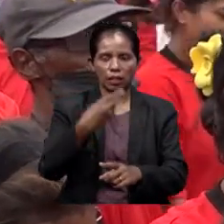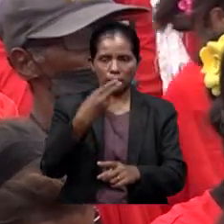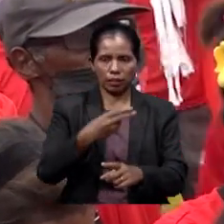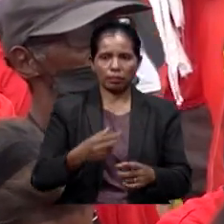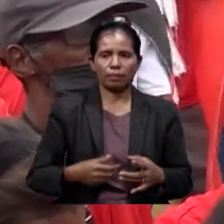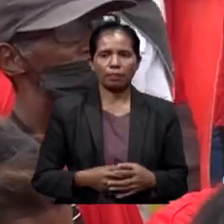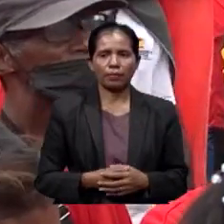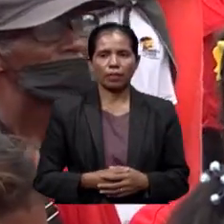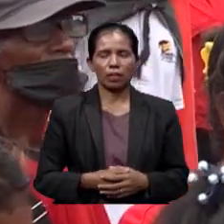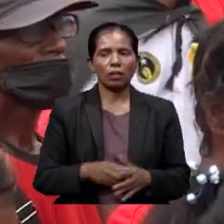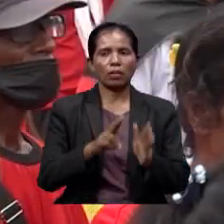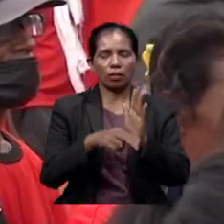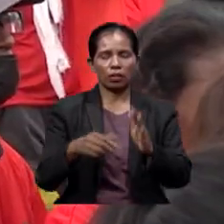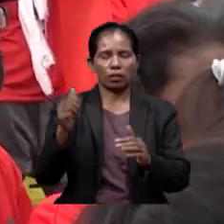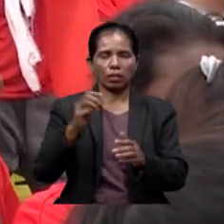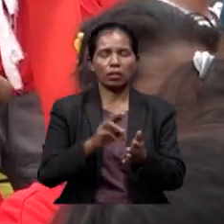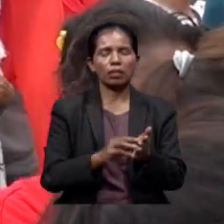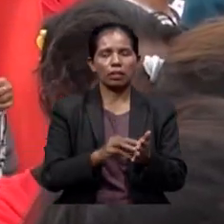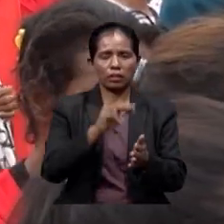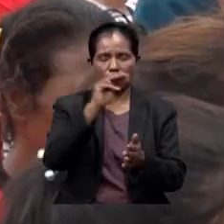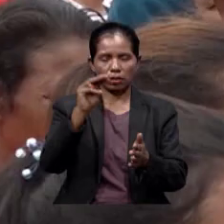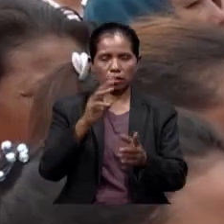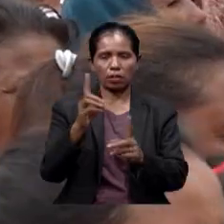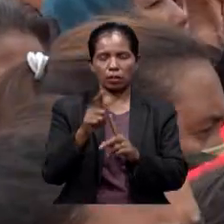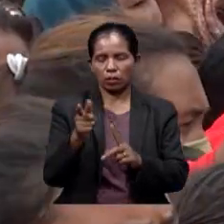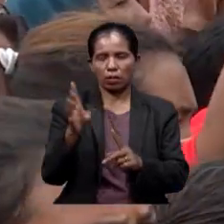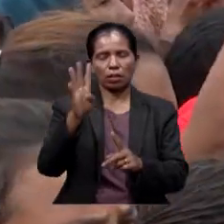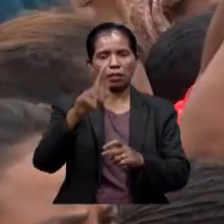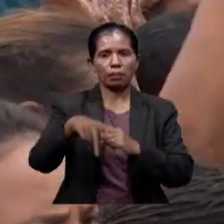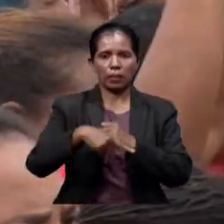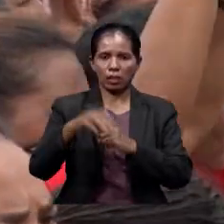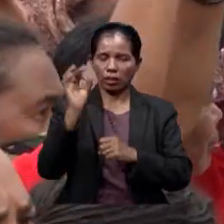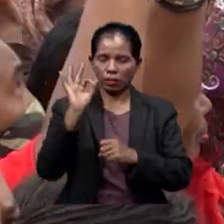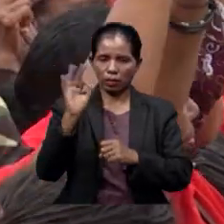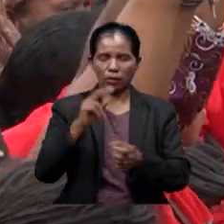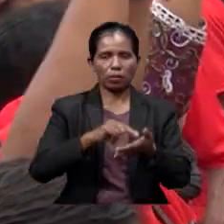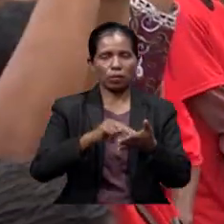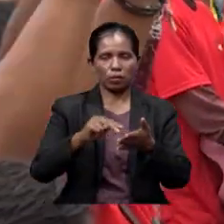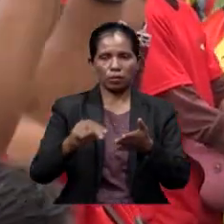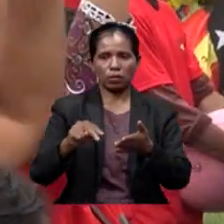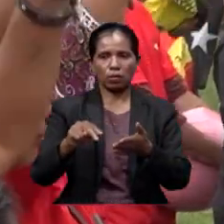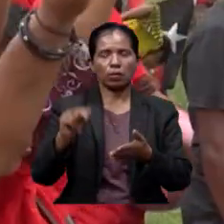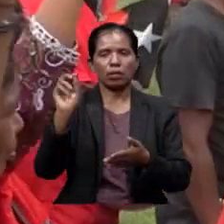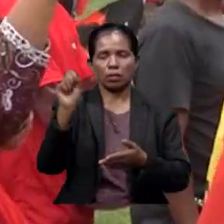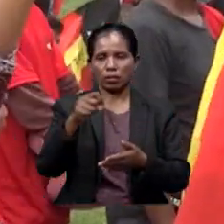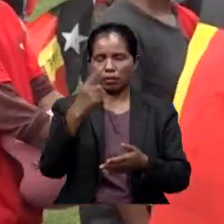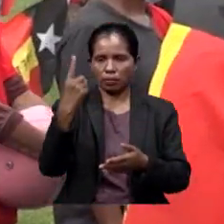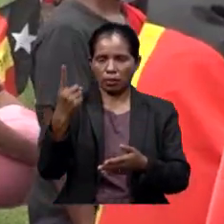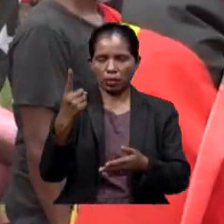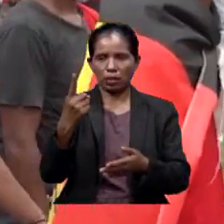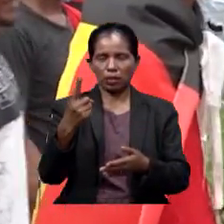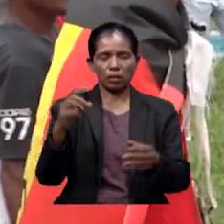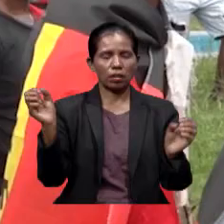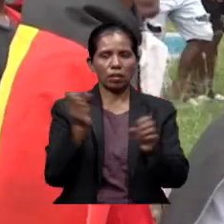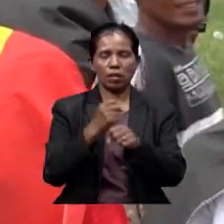Tira horário campanha e a segunda, loron do anulo sin hatne, Partido Fretilin, o número sorteio sa anulo sin idane, sei la